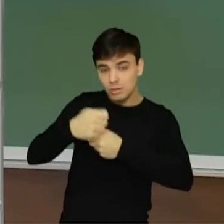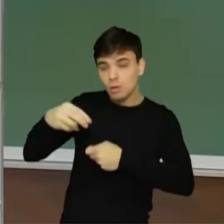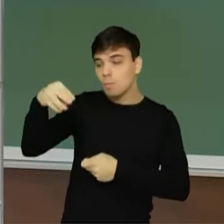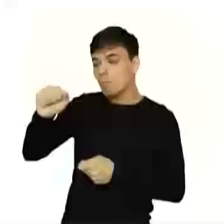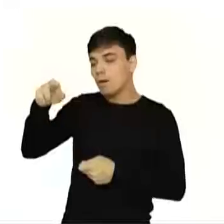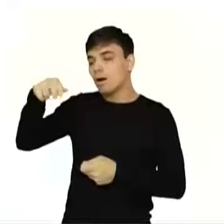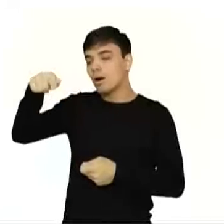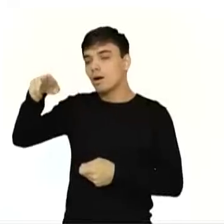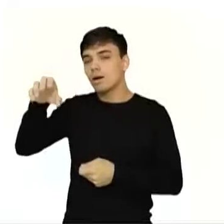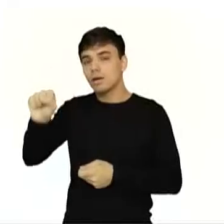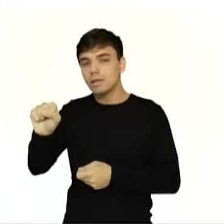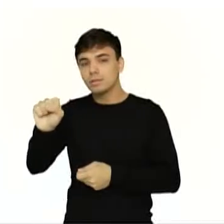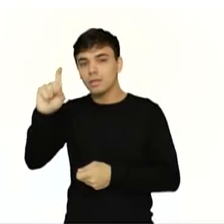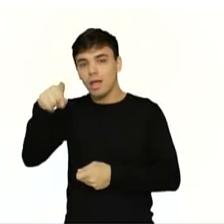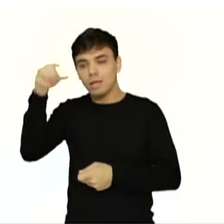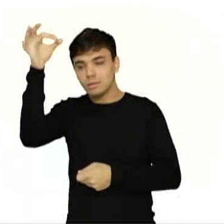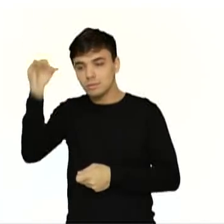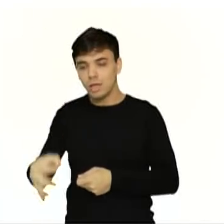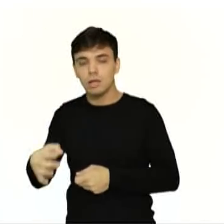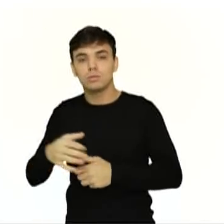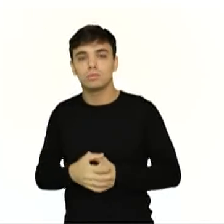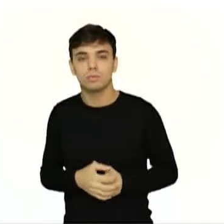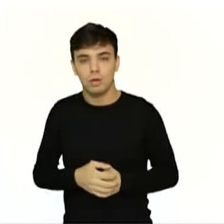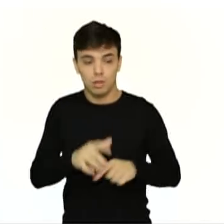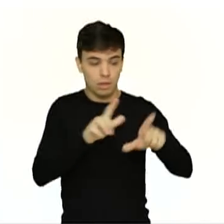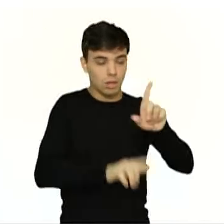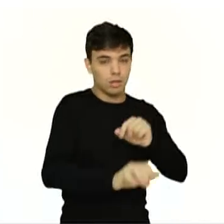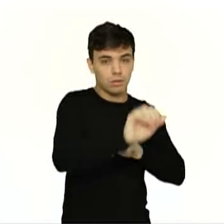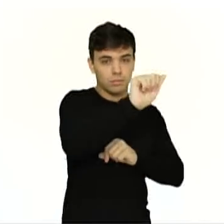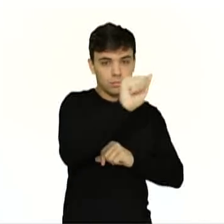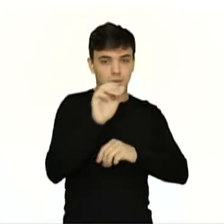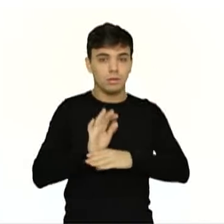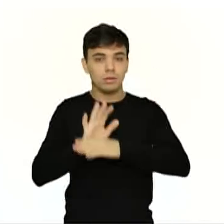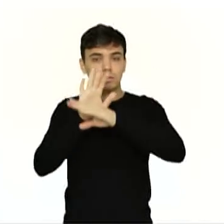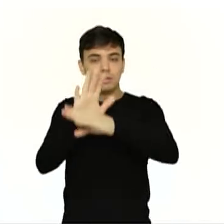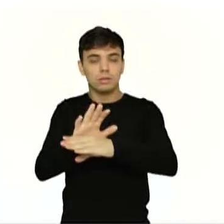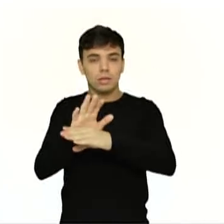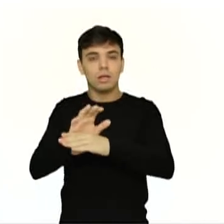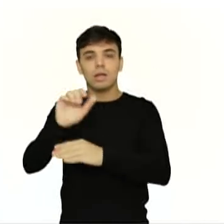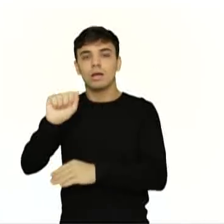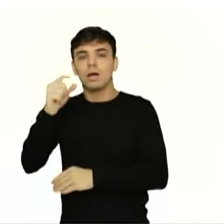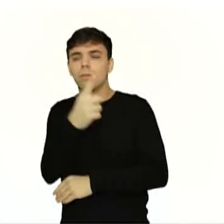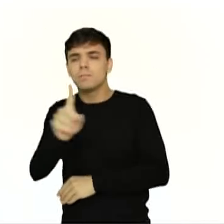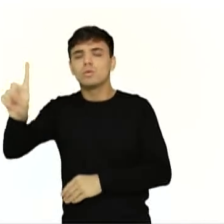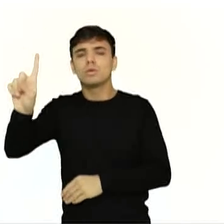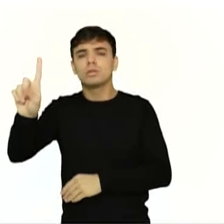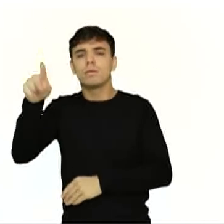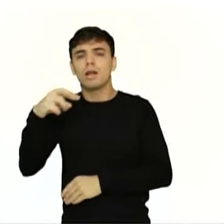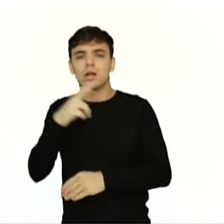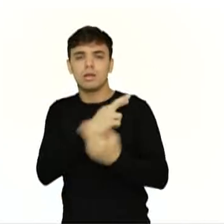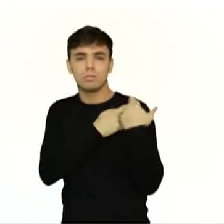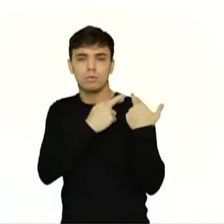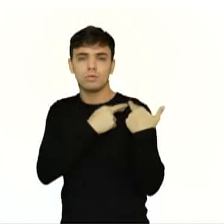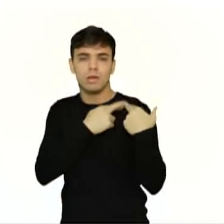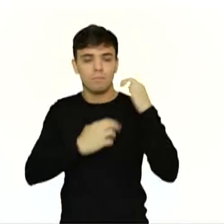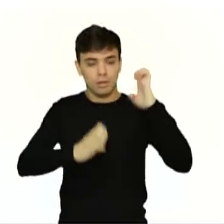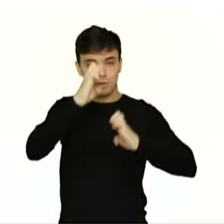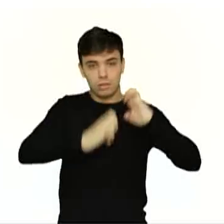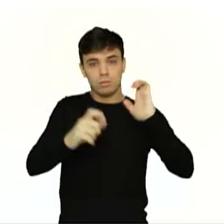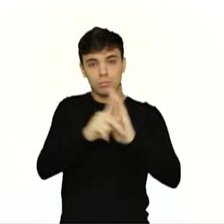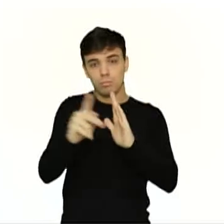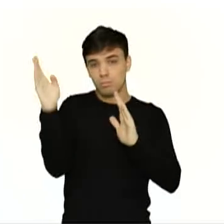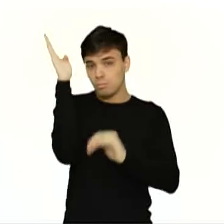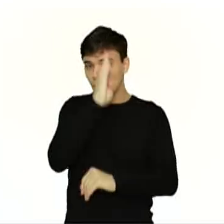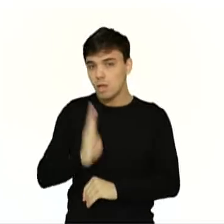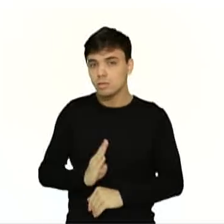é correto afirmar que A. Em defesa do absolutismo, ele foi responsável pelo início da industrialização do Brasil?